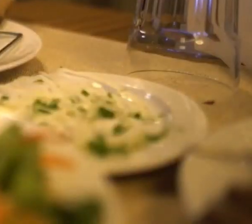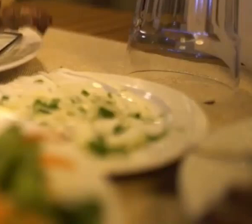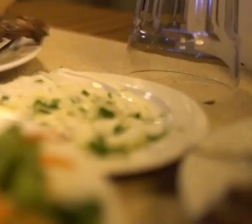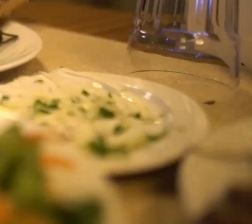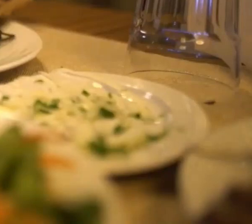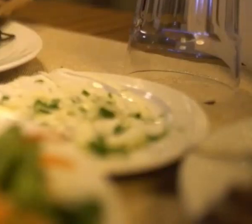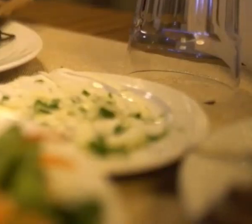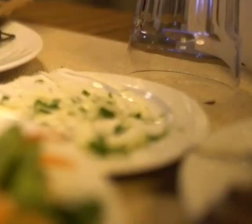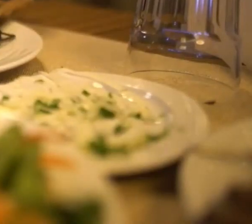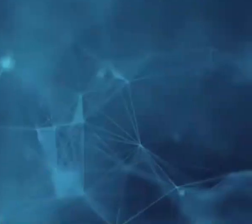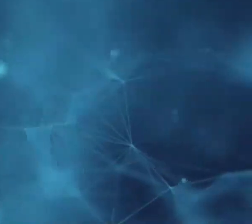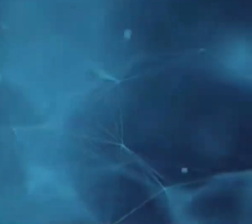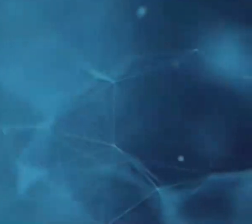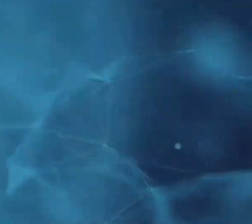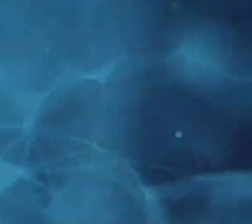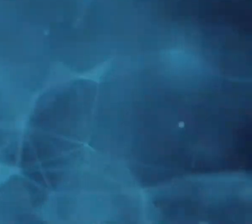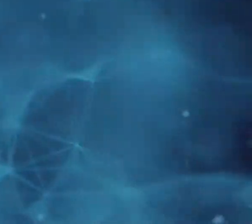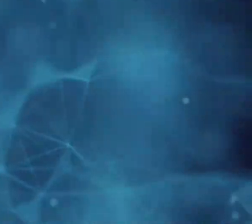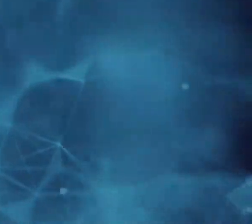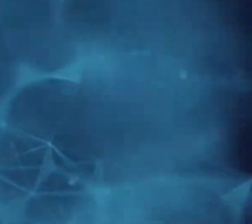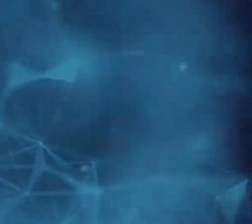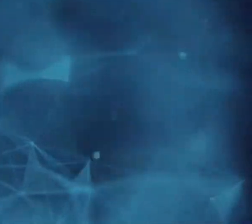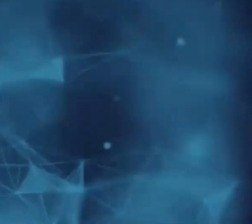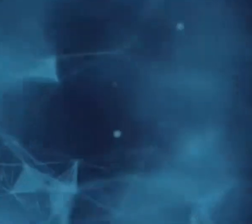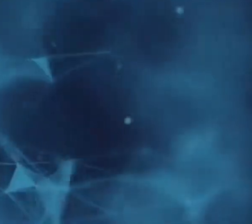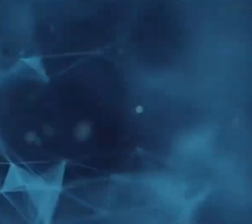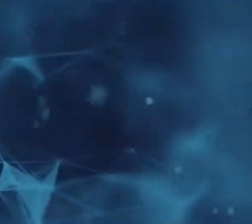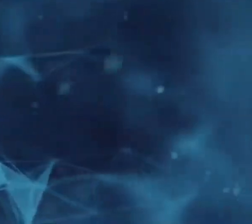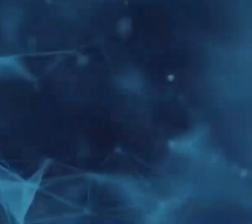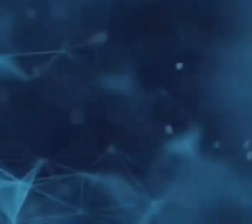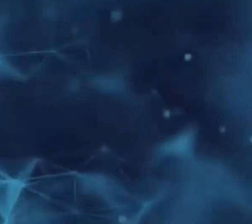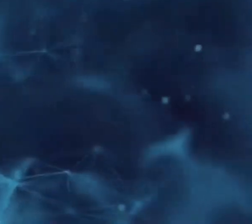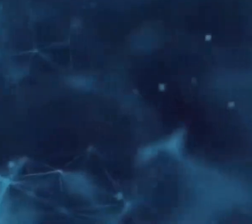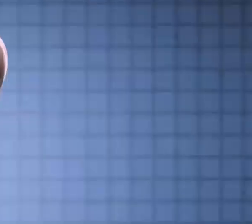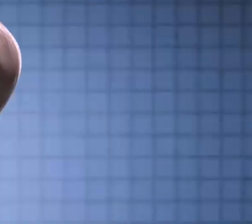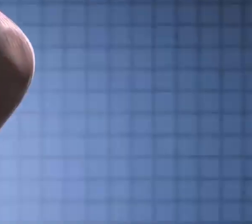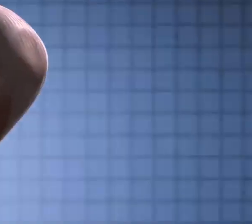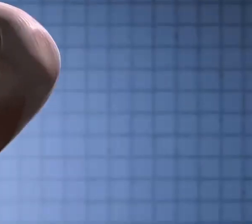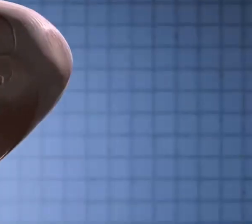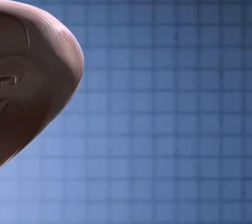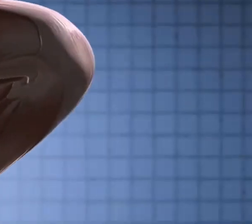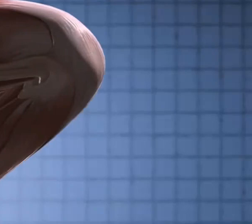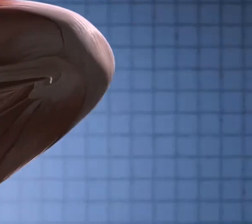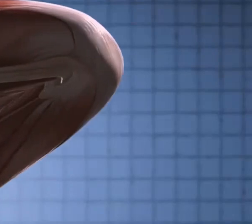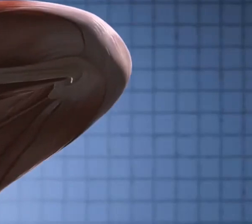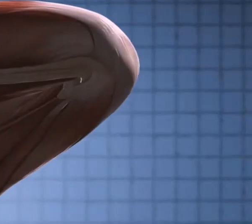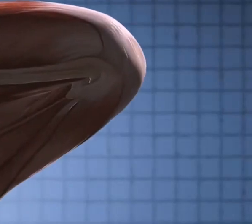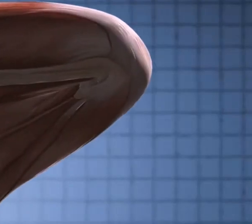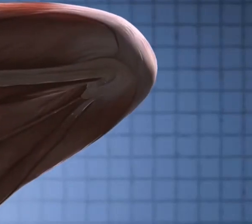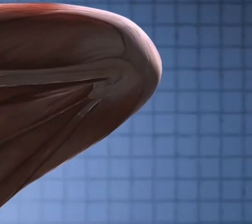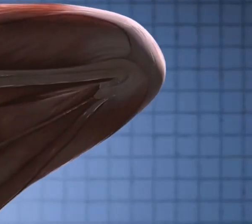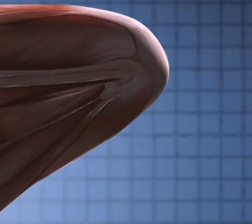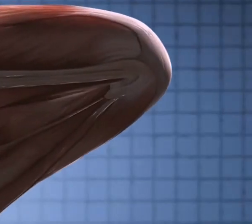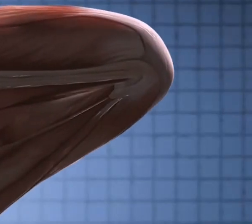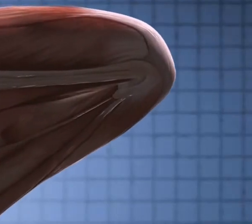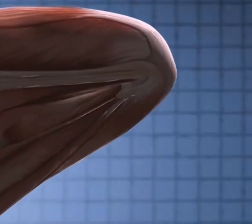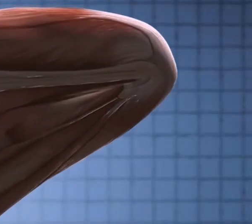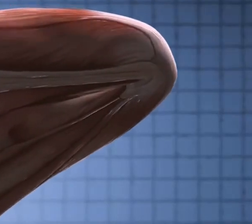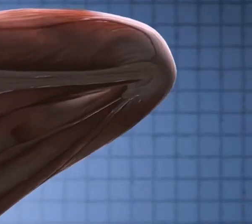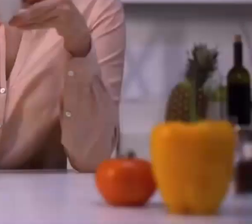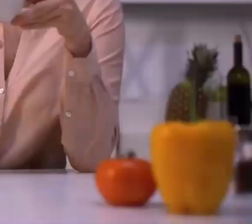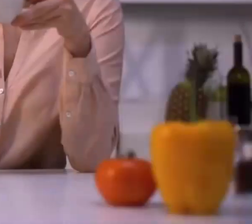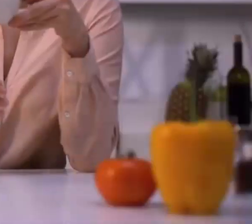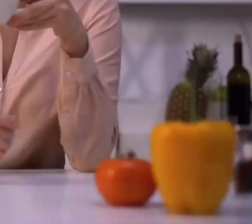e proteínas, são quebrados em moléculas menores para posteriormente serem utilizados pelo corpo como fonte de